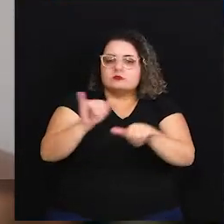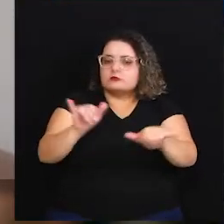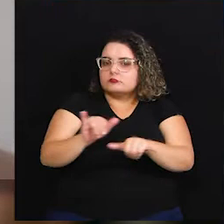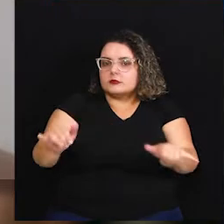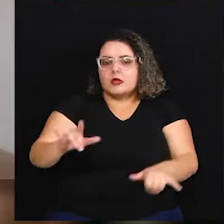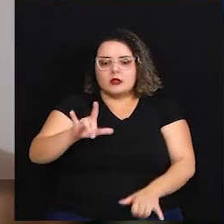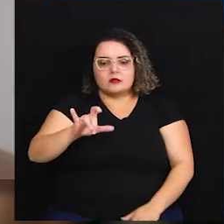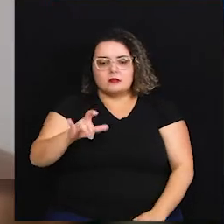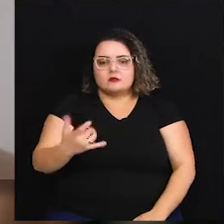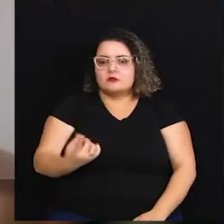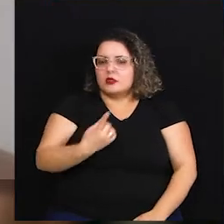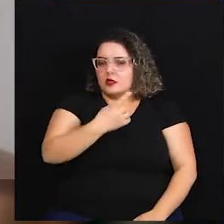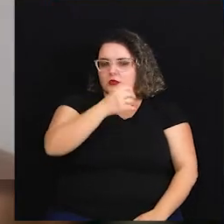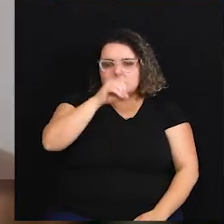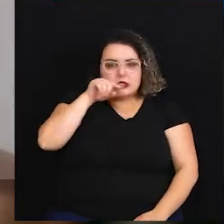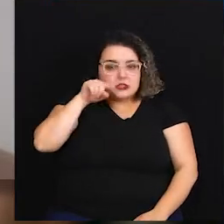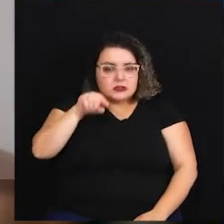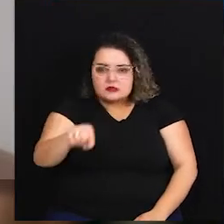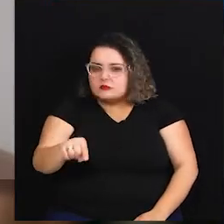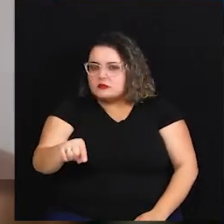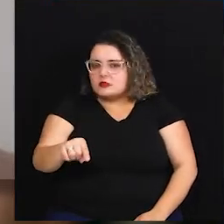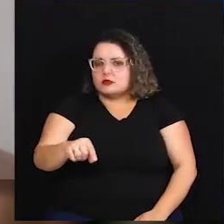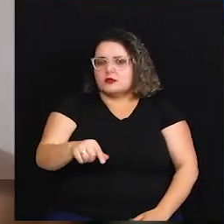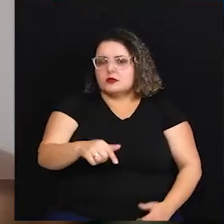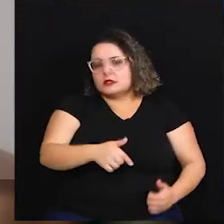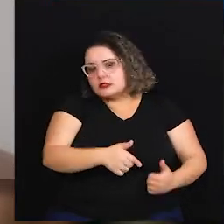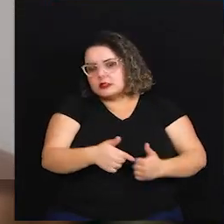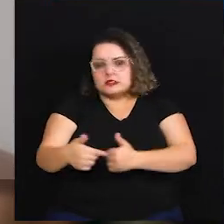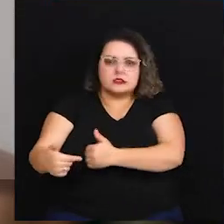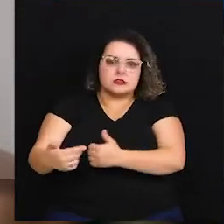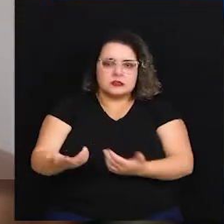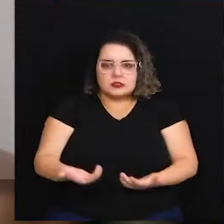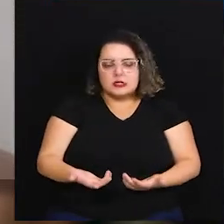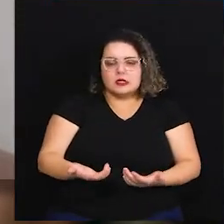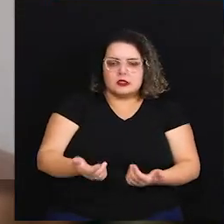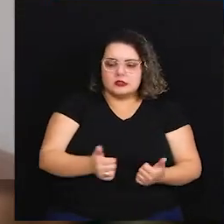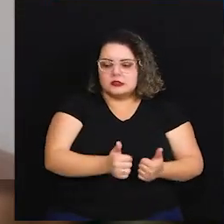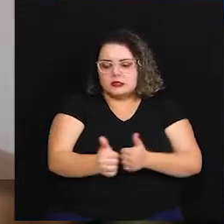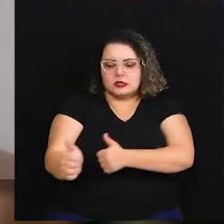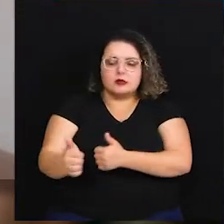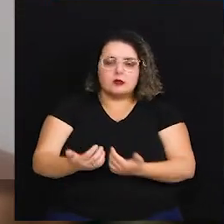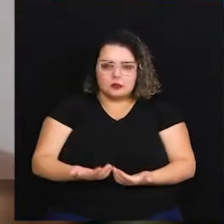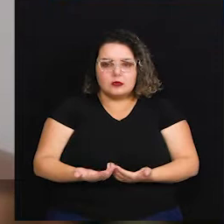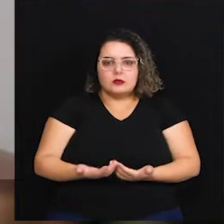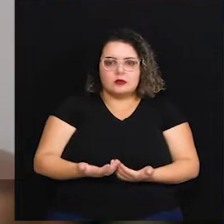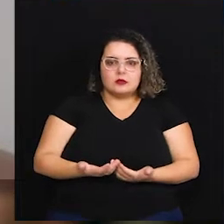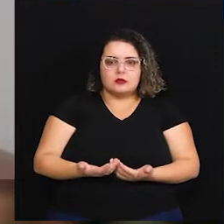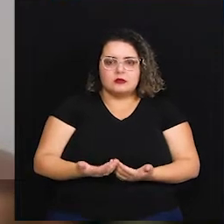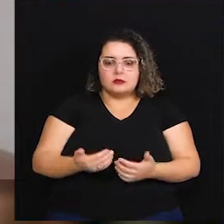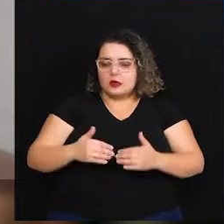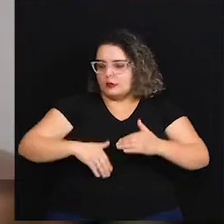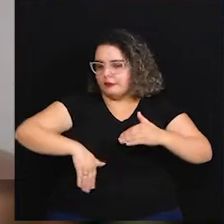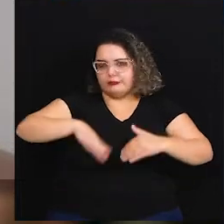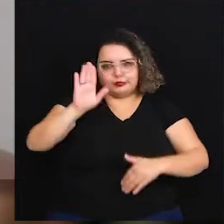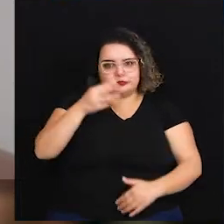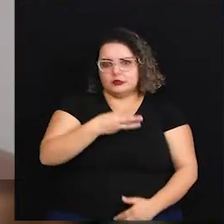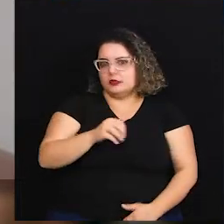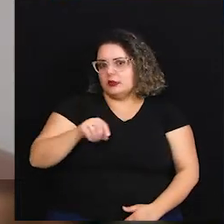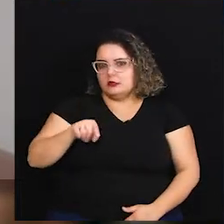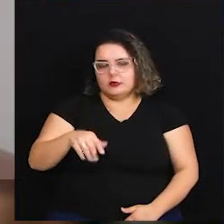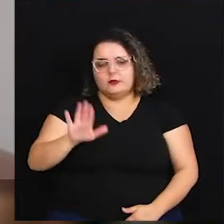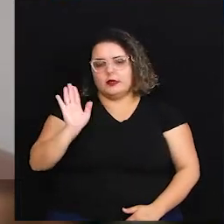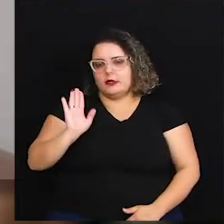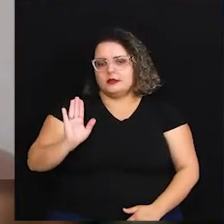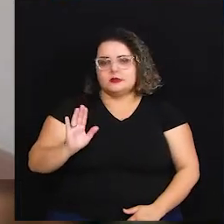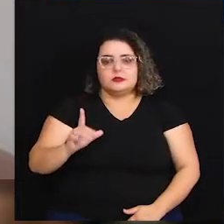Na época eu tinha o quê? Uns 10 mil seguidores. Em dezembro eu já estava batendo mais de 30 mil organicamente. Então, nossa, eu